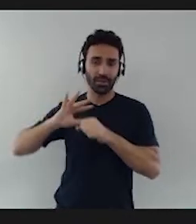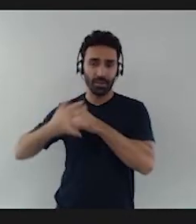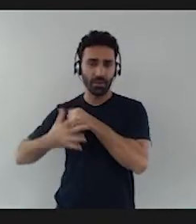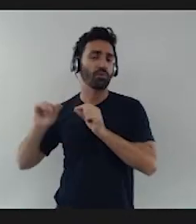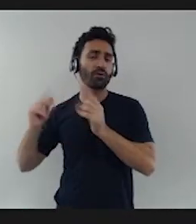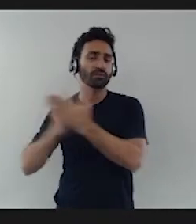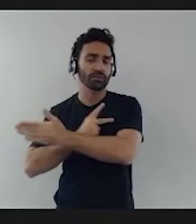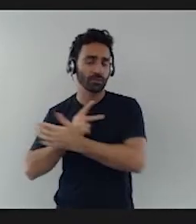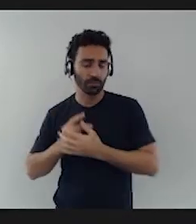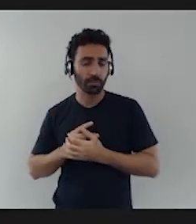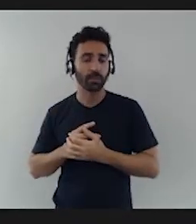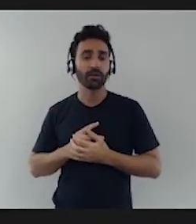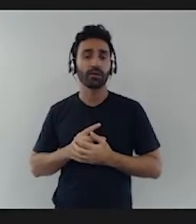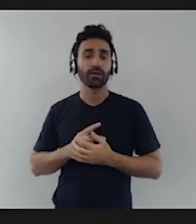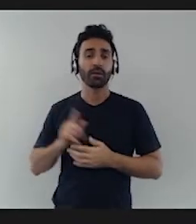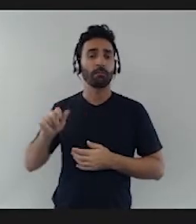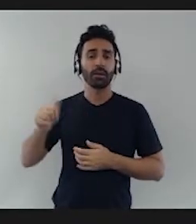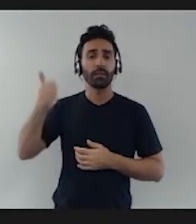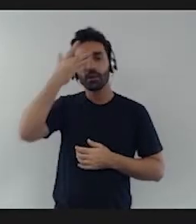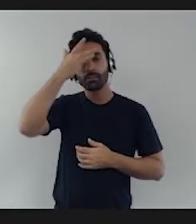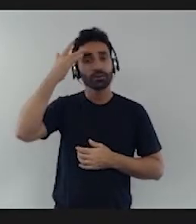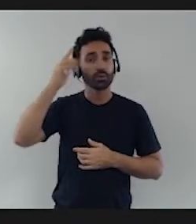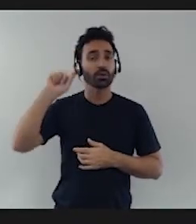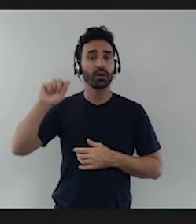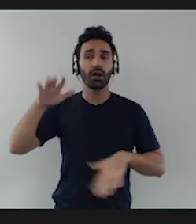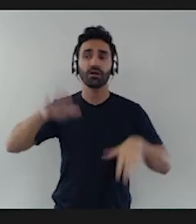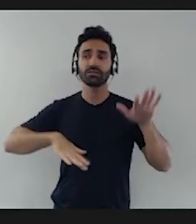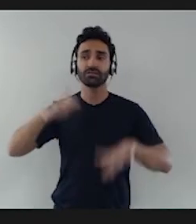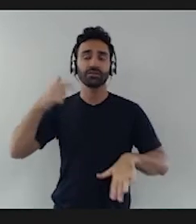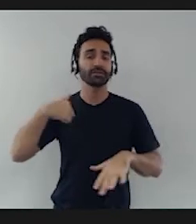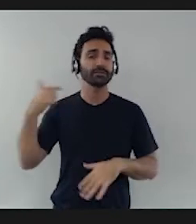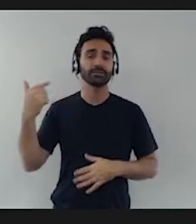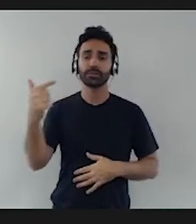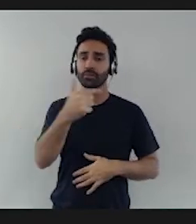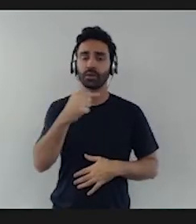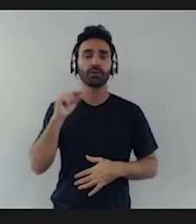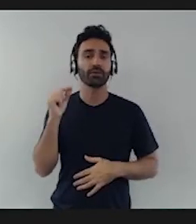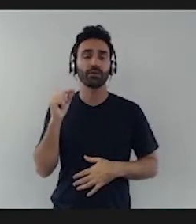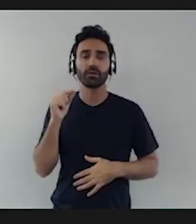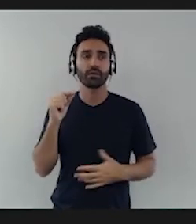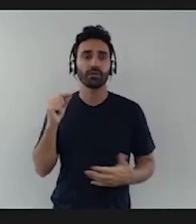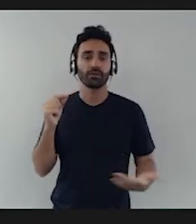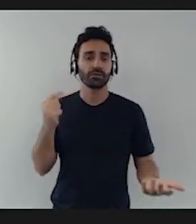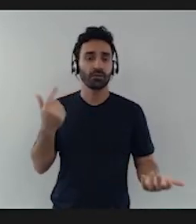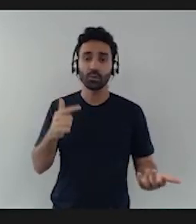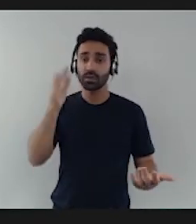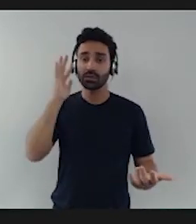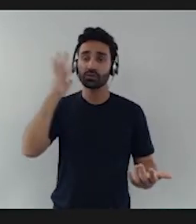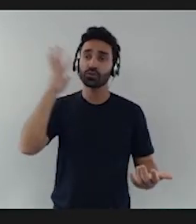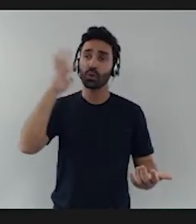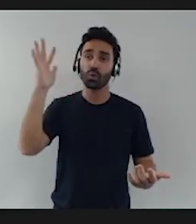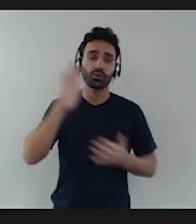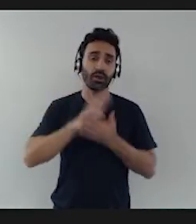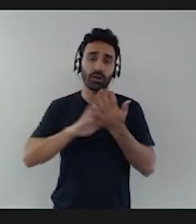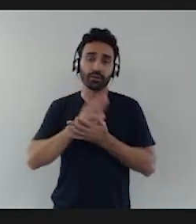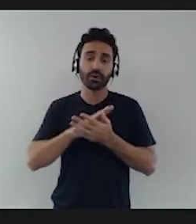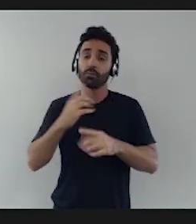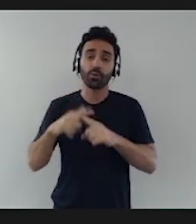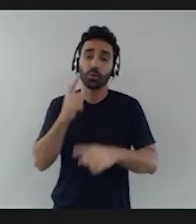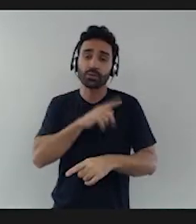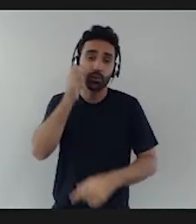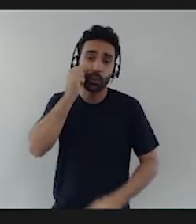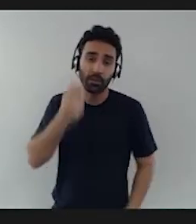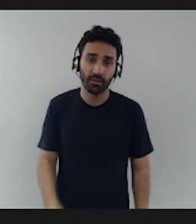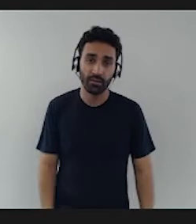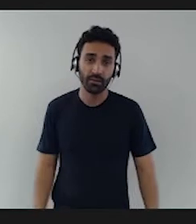coisa era, às vezes, as pessoas não têm sequer como sonhar porque elas não estão dormindo.